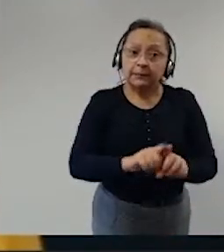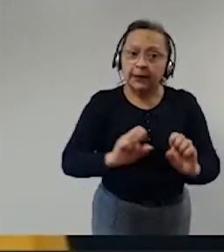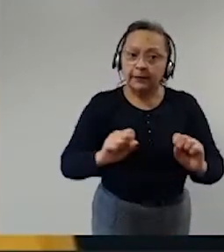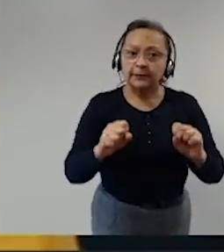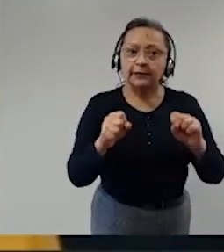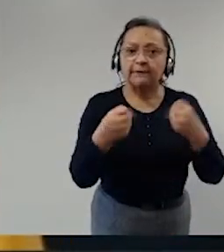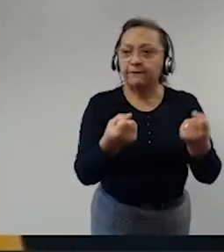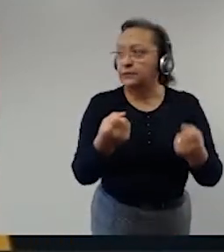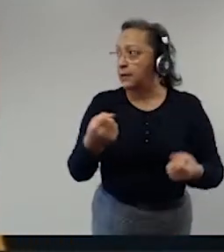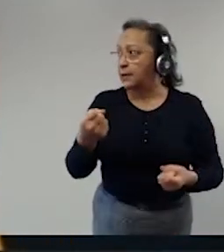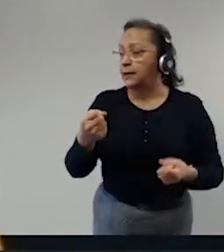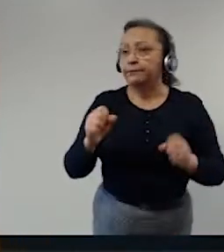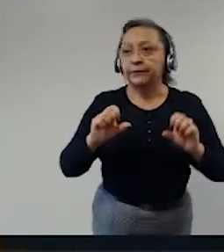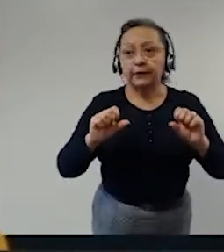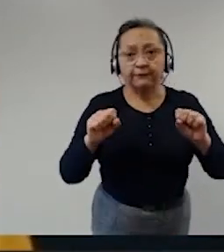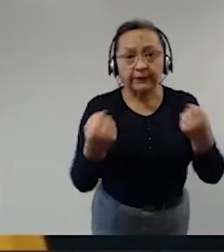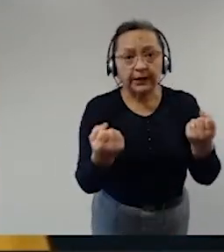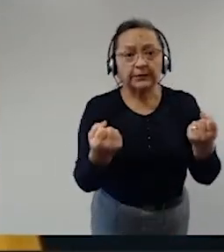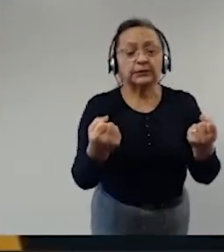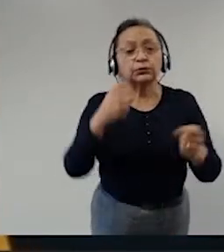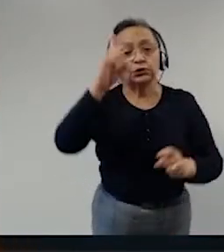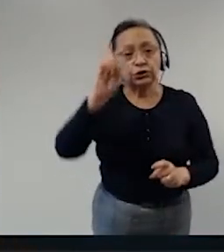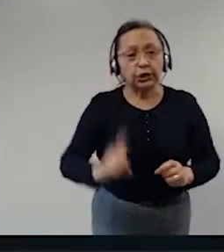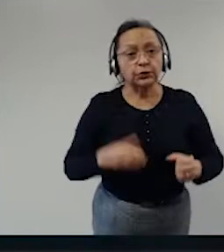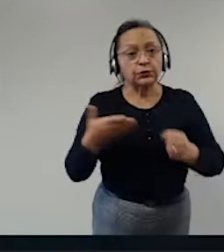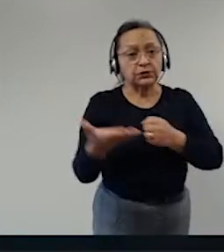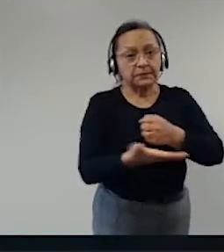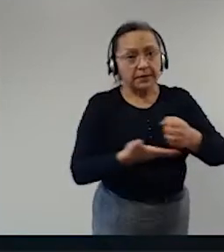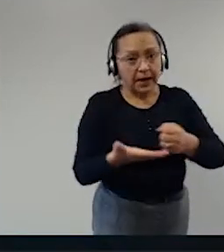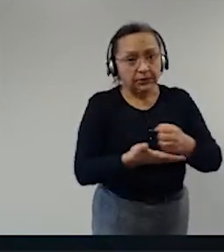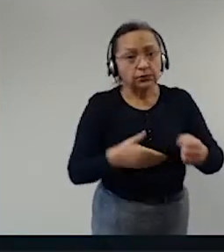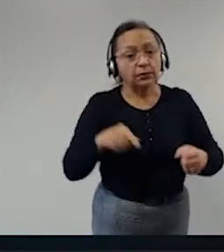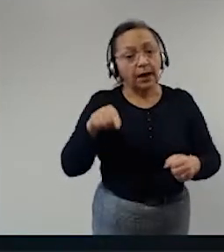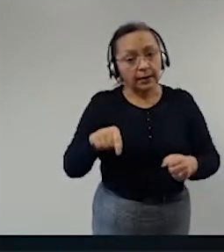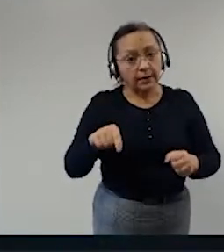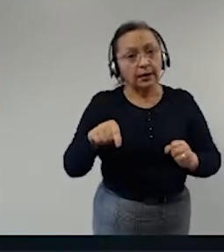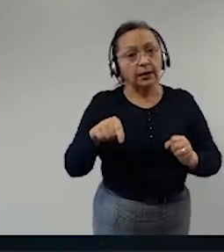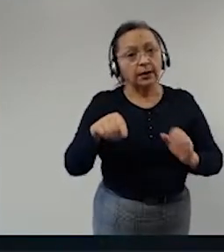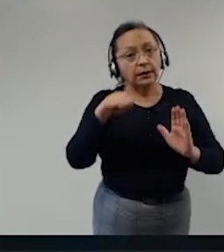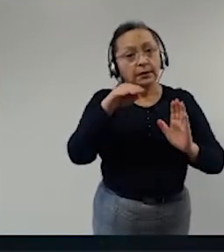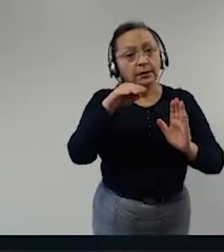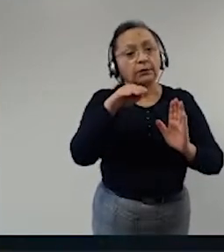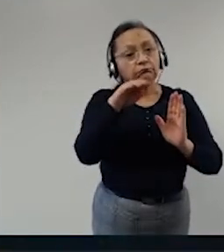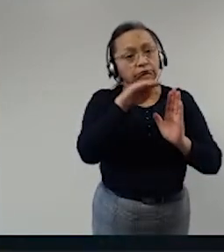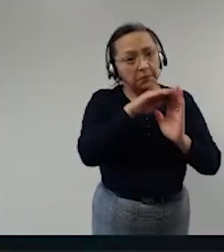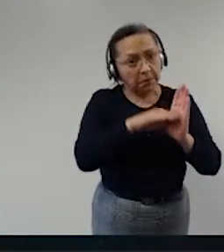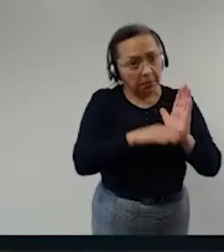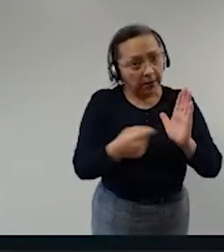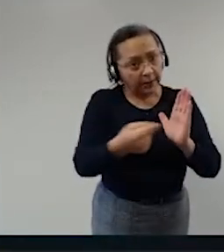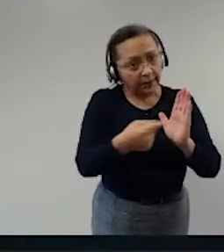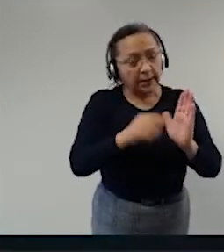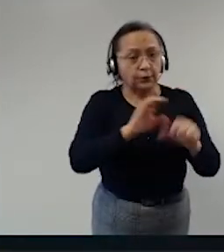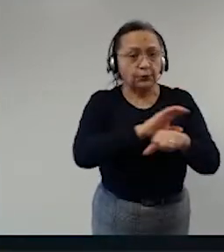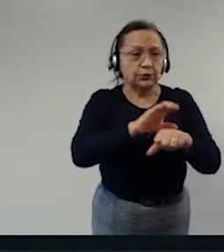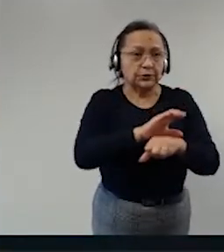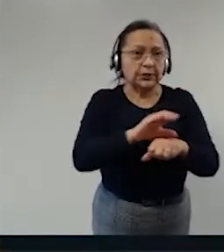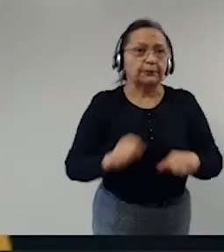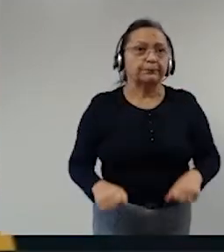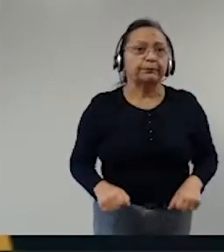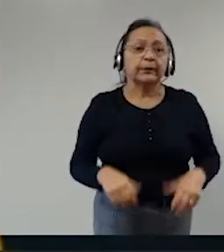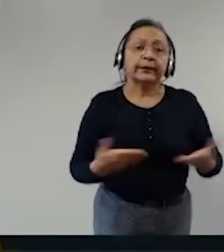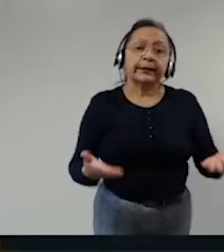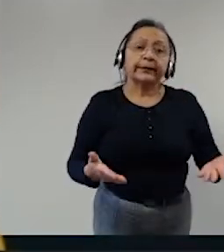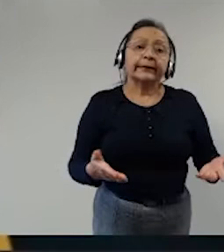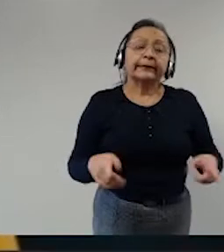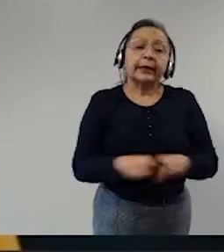dos direitos constitucionais, pela defesa dos direitos fundamentais que estão preconizados na Constituição Federal. E, por